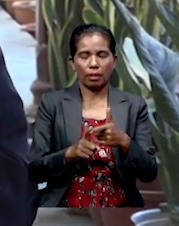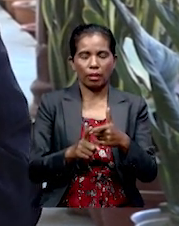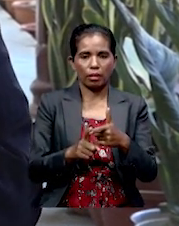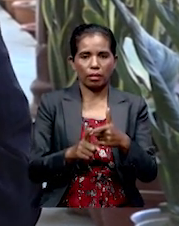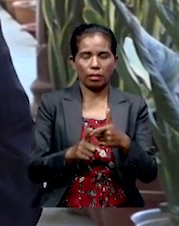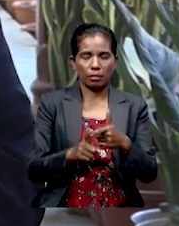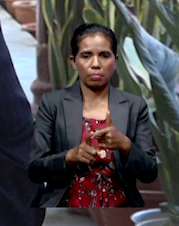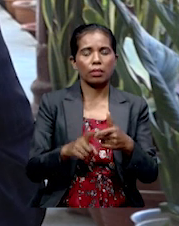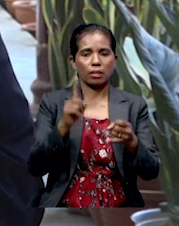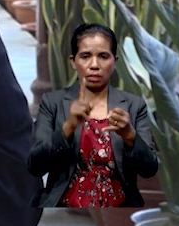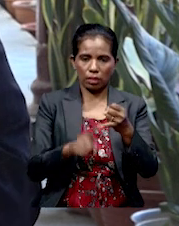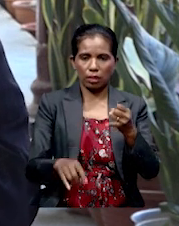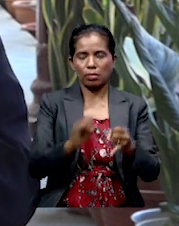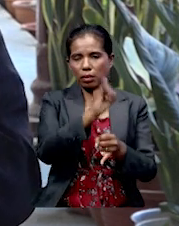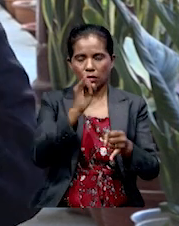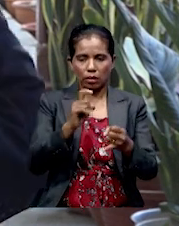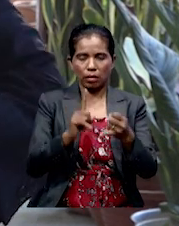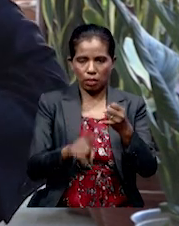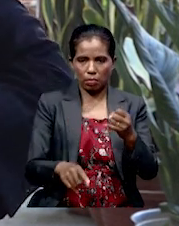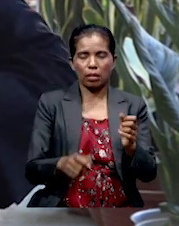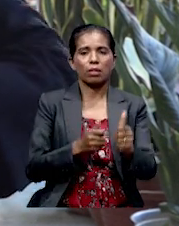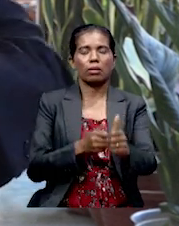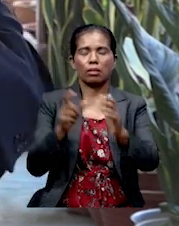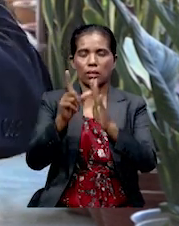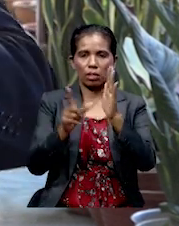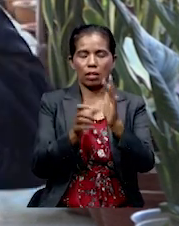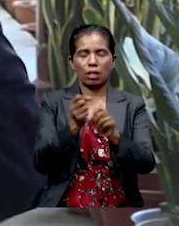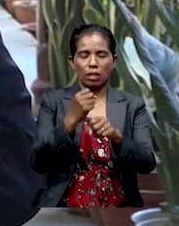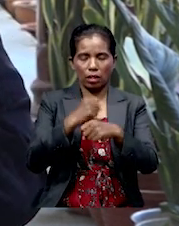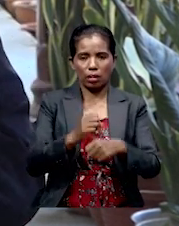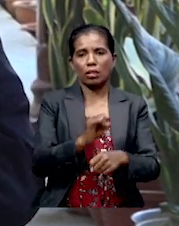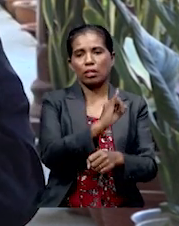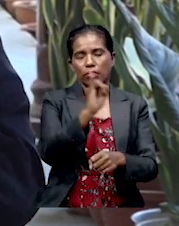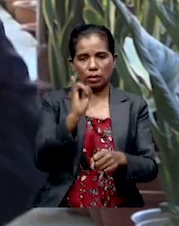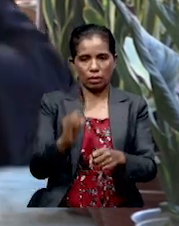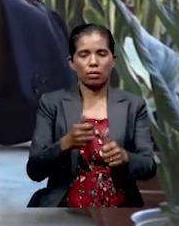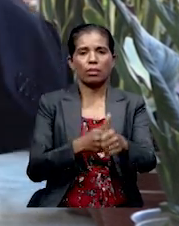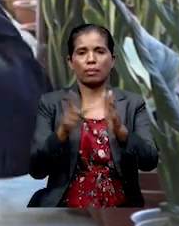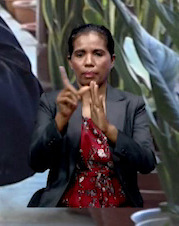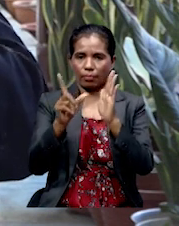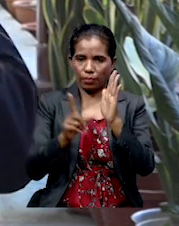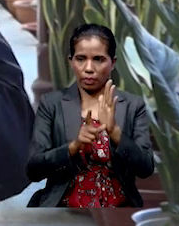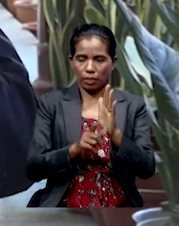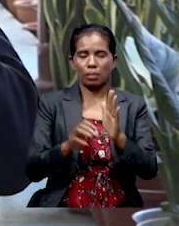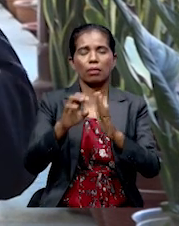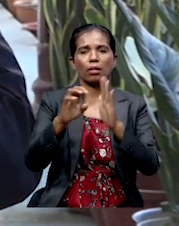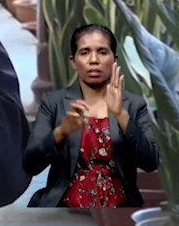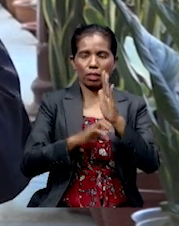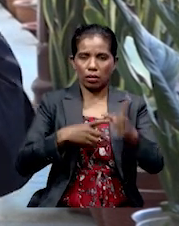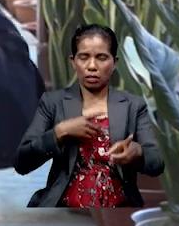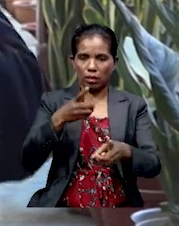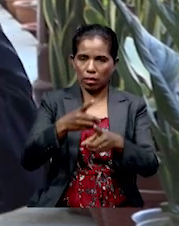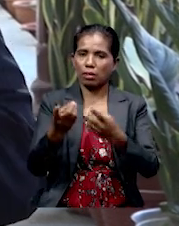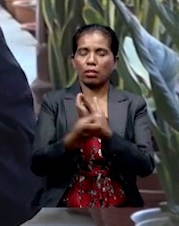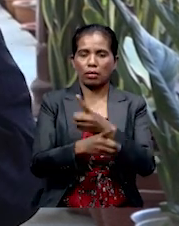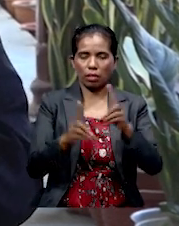julgamento final mas tem que julgar tua lei. Halo investigação mas investigação tua lei. Né para estar o direito democrático